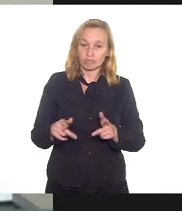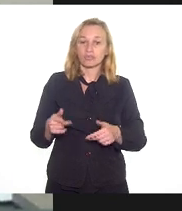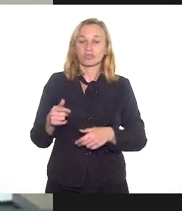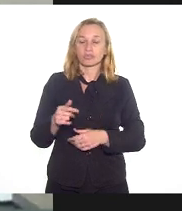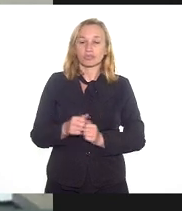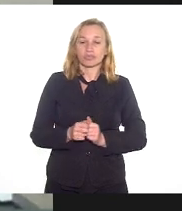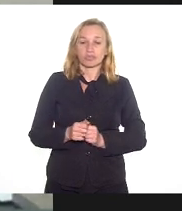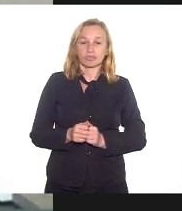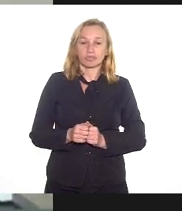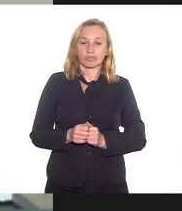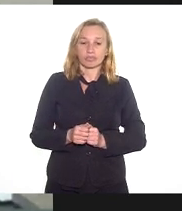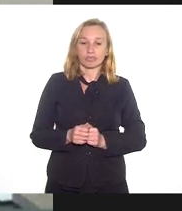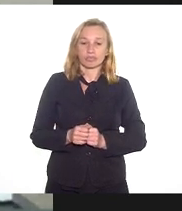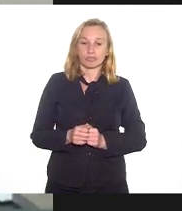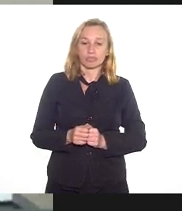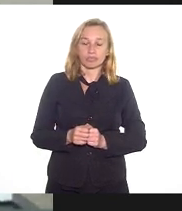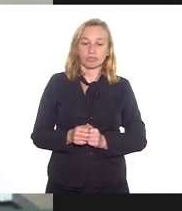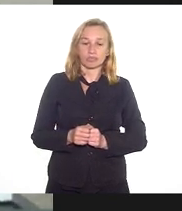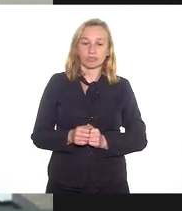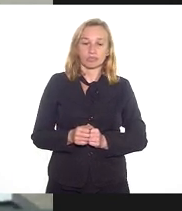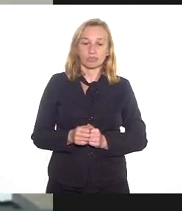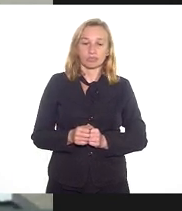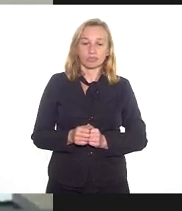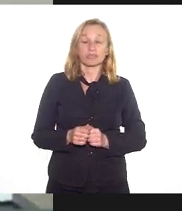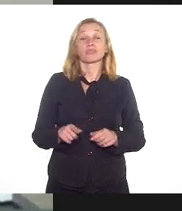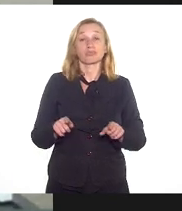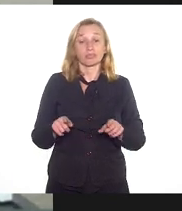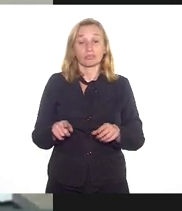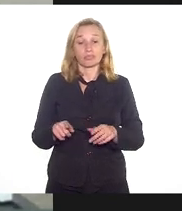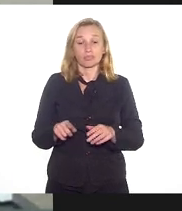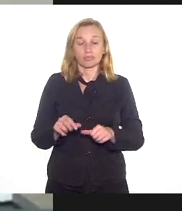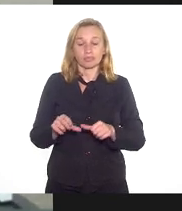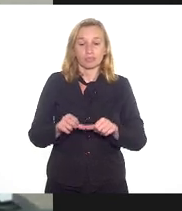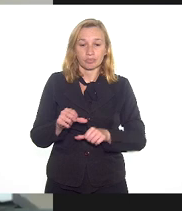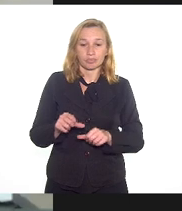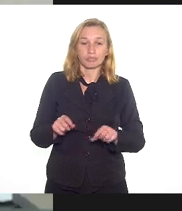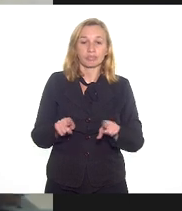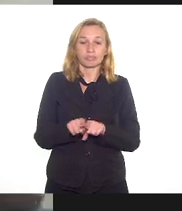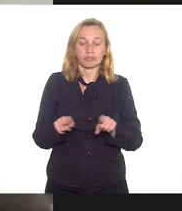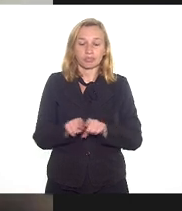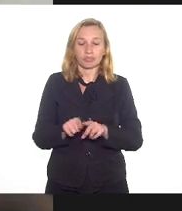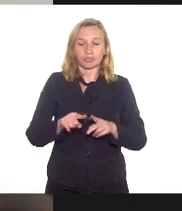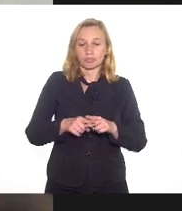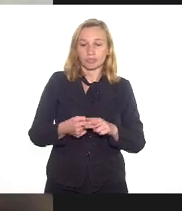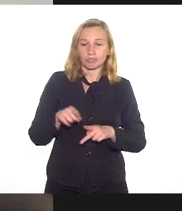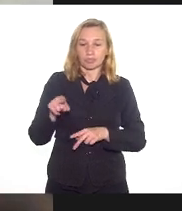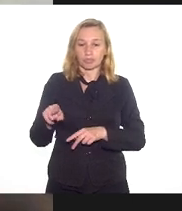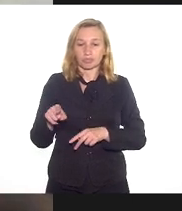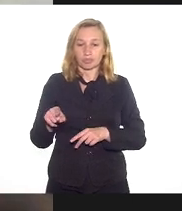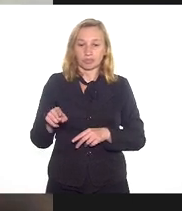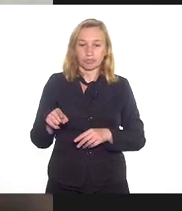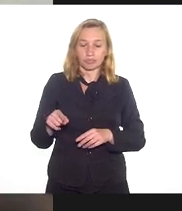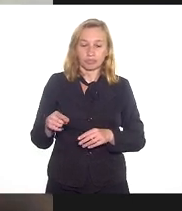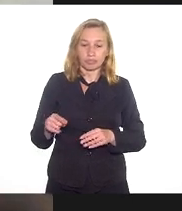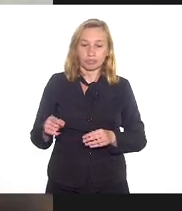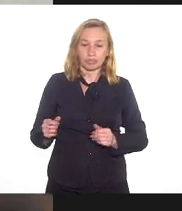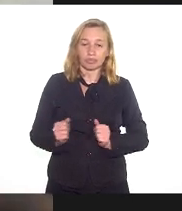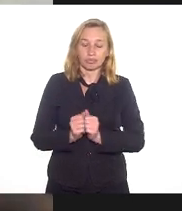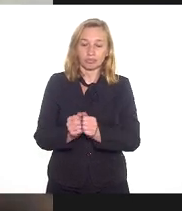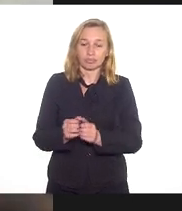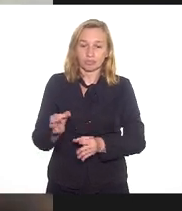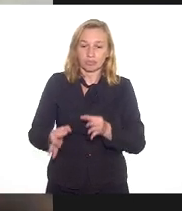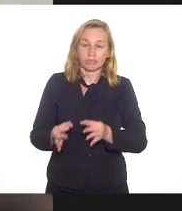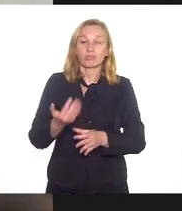instância para consultivo e também regulamenta ali a participação. Então,